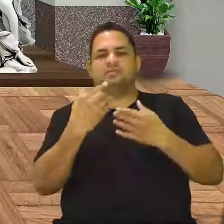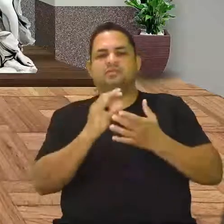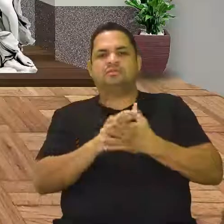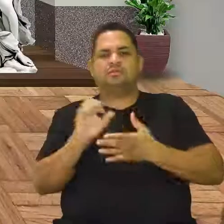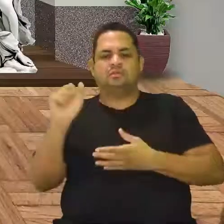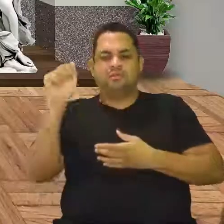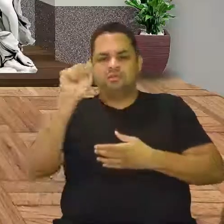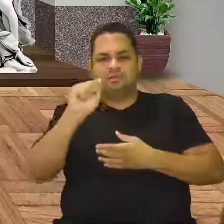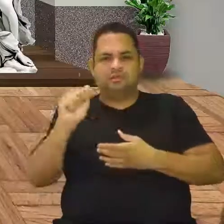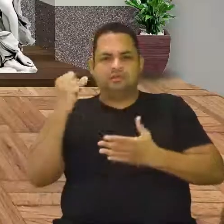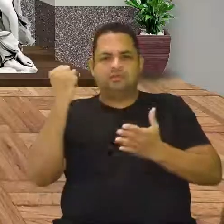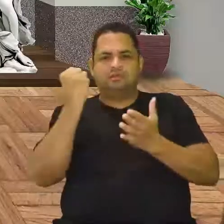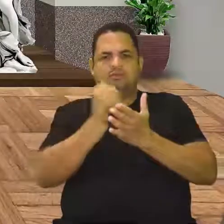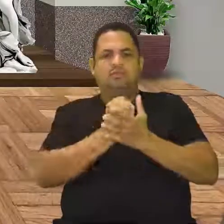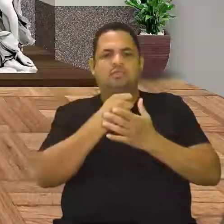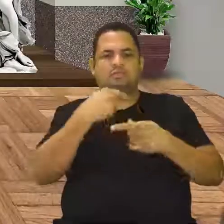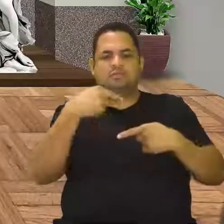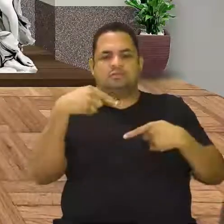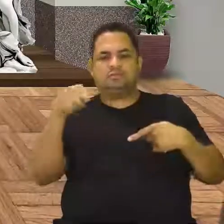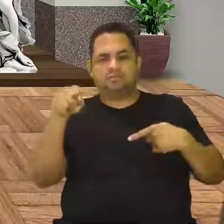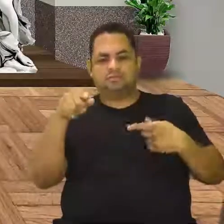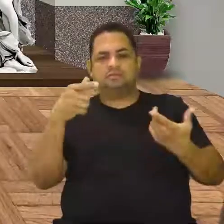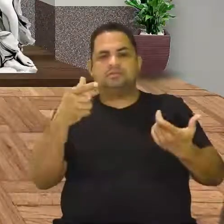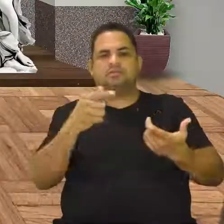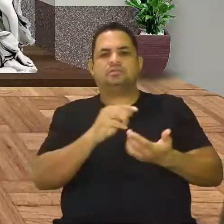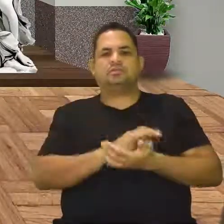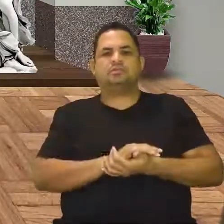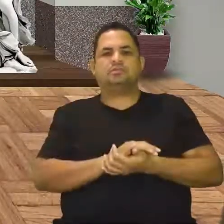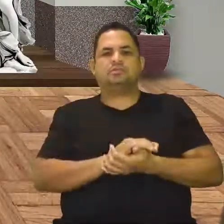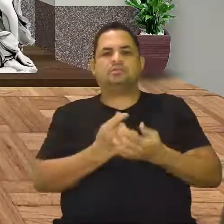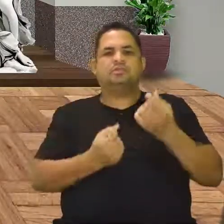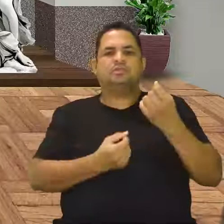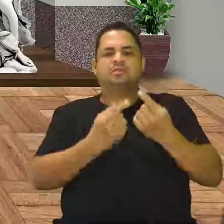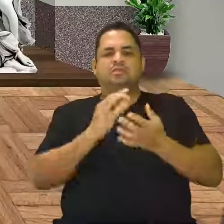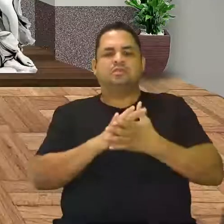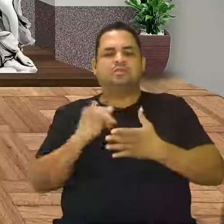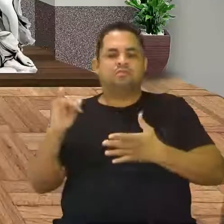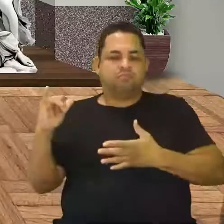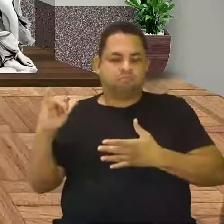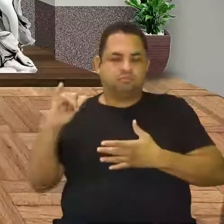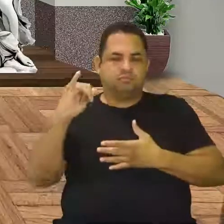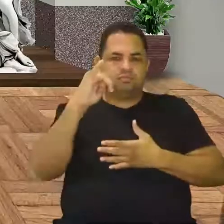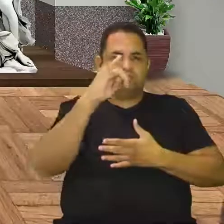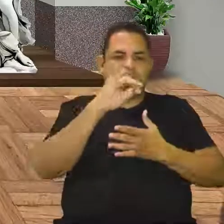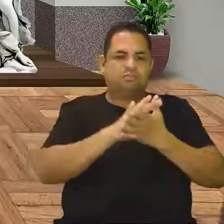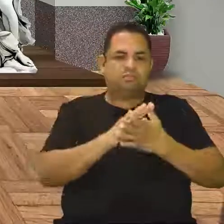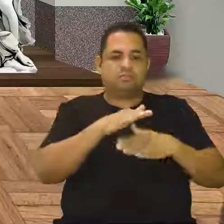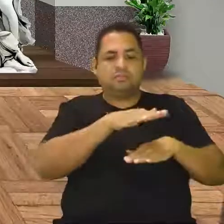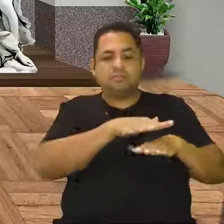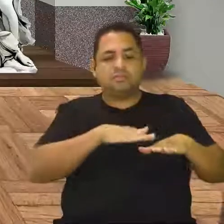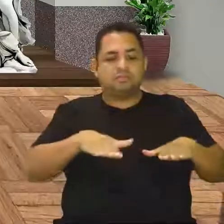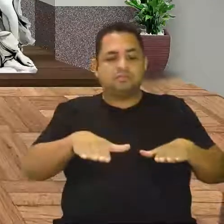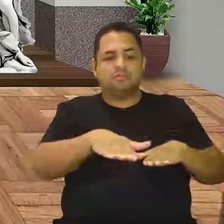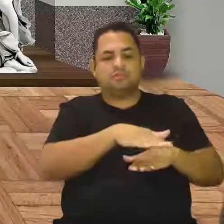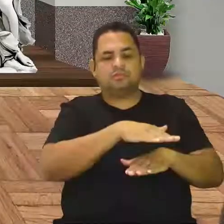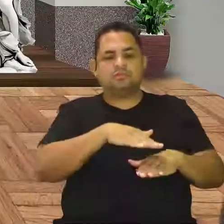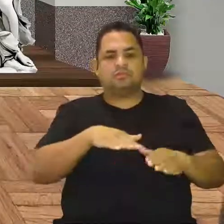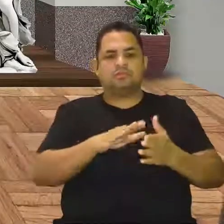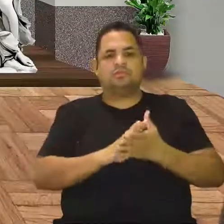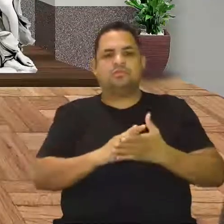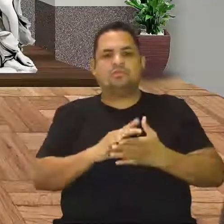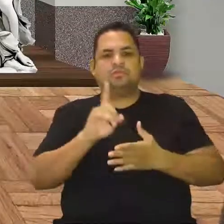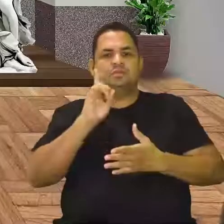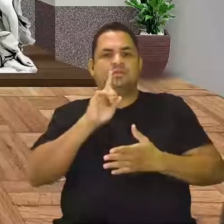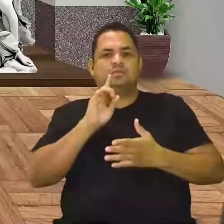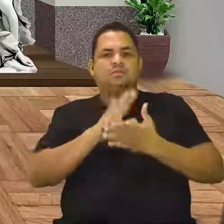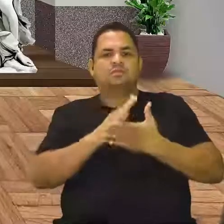agosto que foi marcada para sair do da frente estão algumas regras do Avesso permanecer em solo Homens americanos